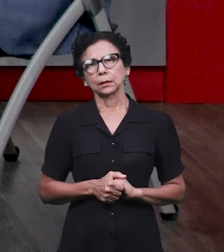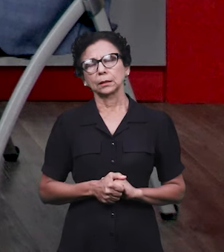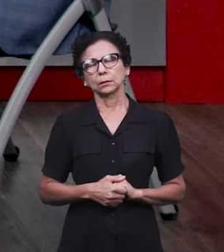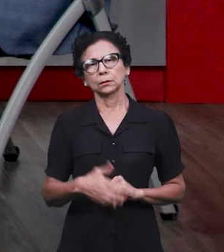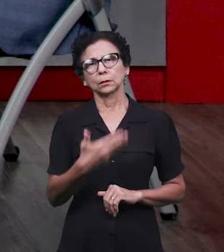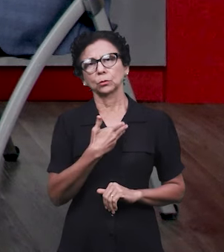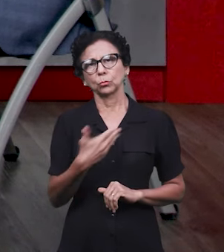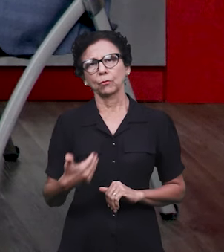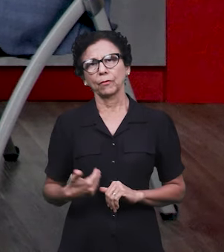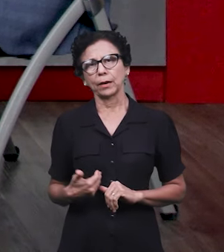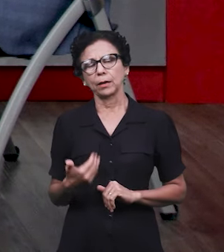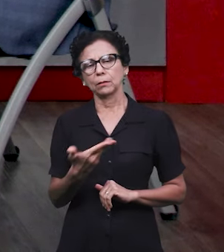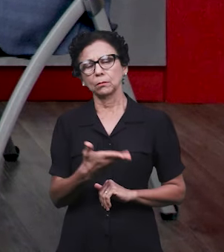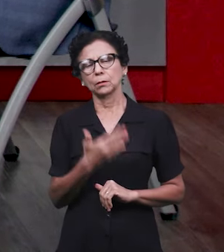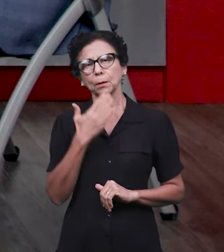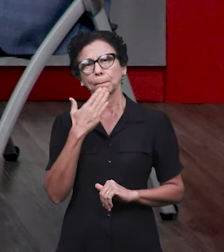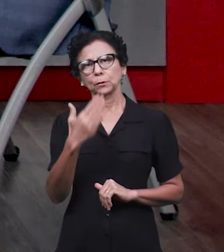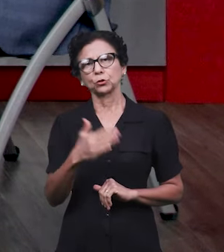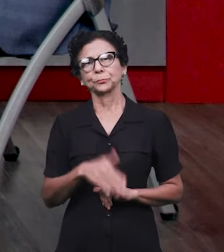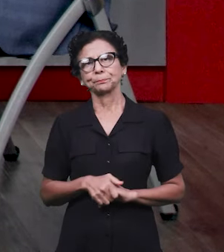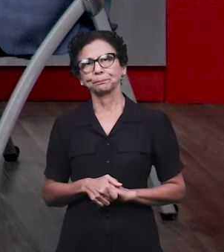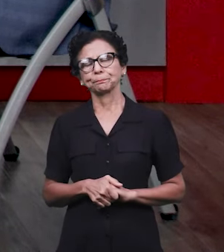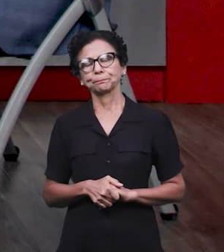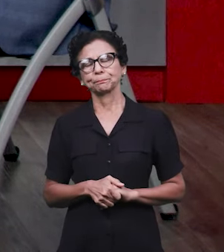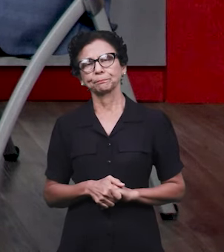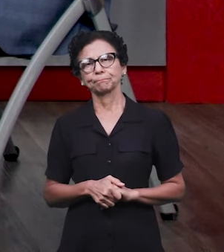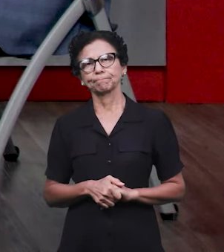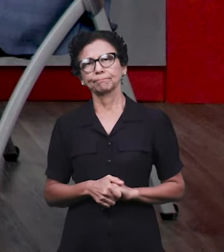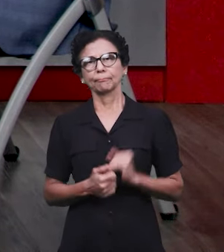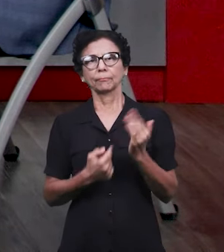que isso é muito importante. Então, Maurício, com